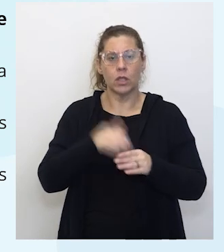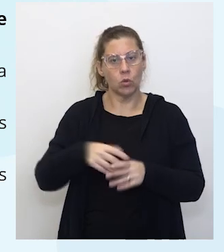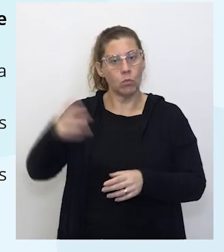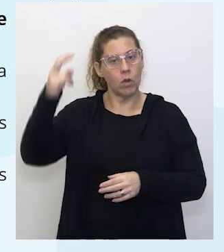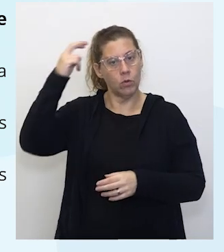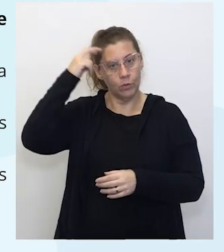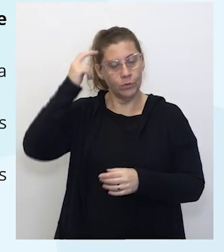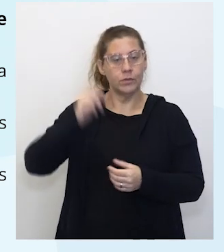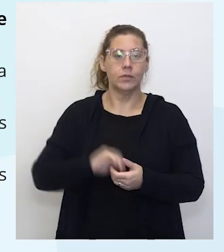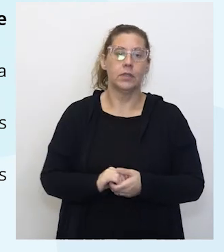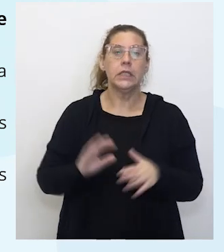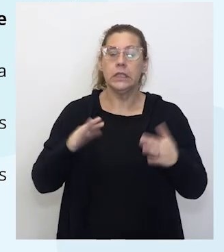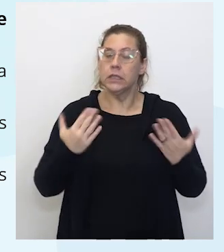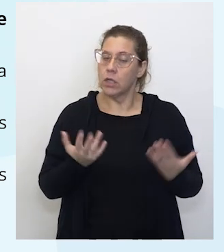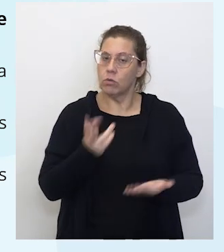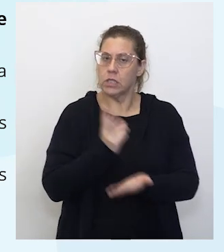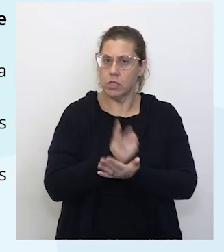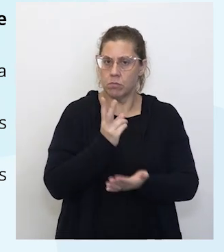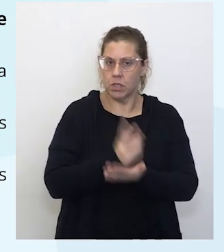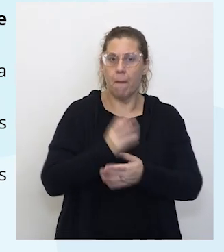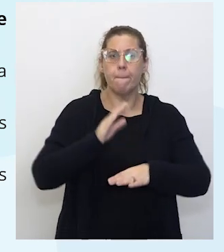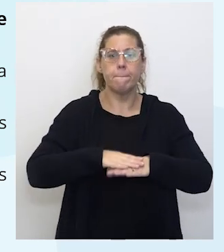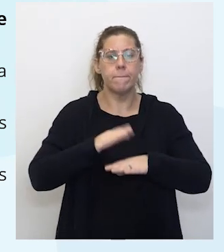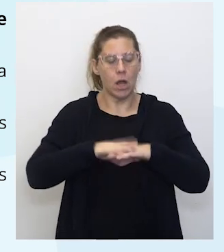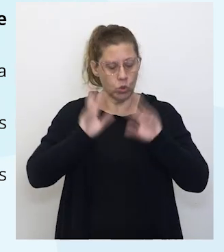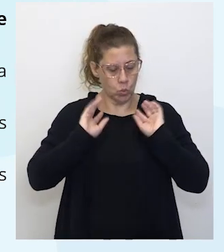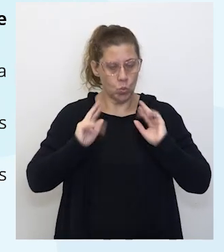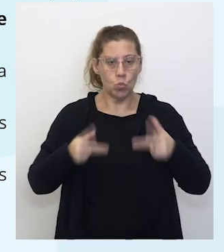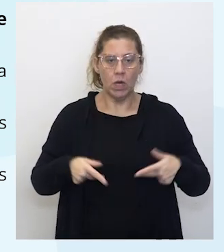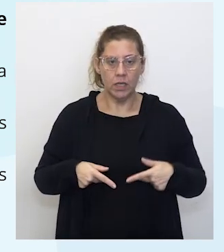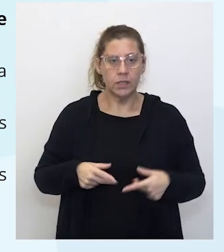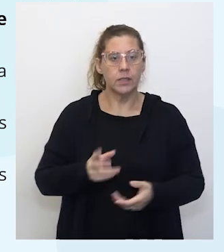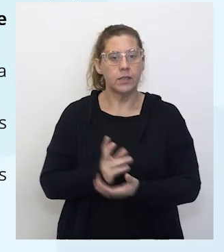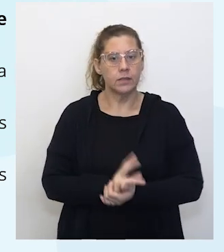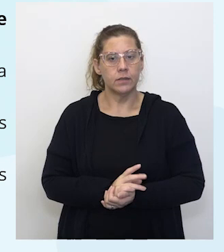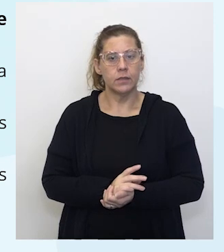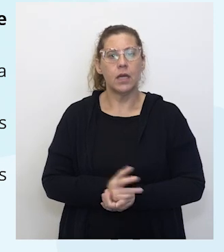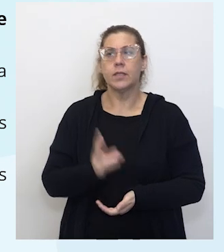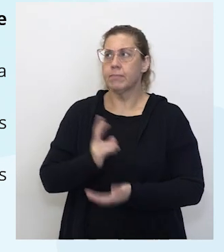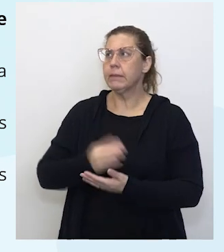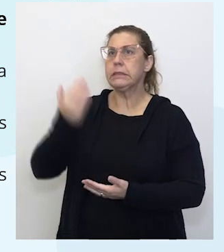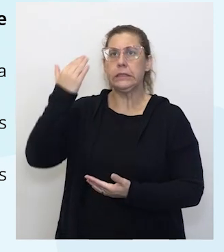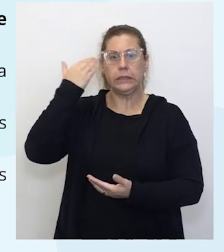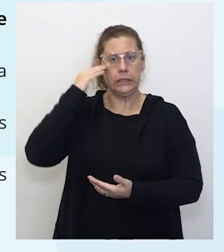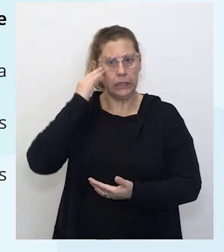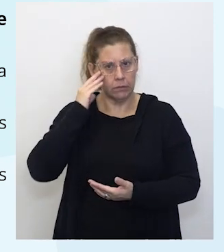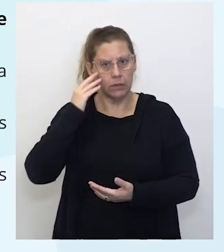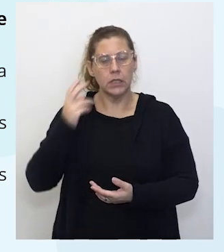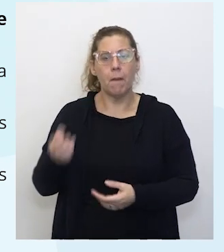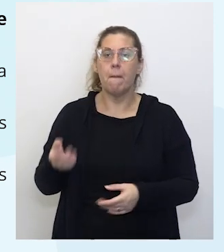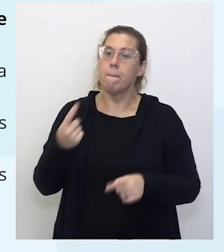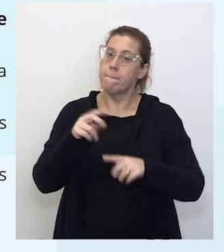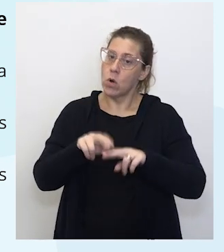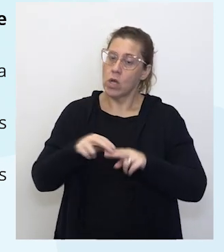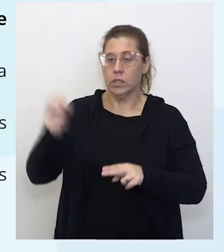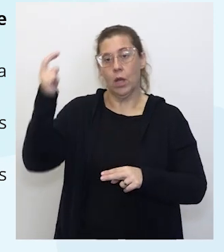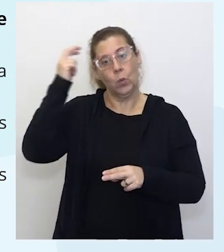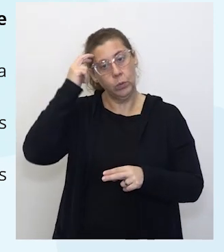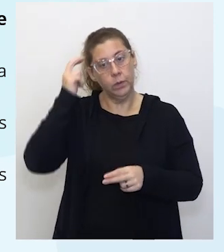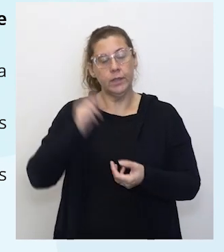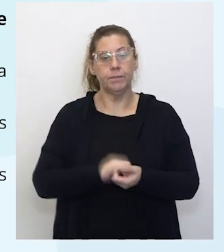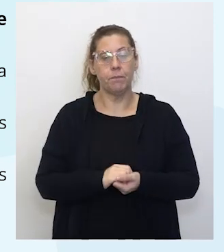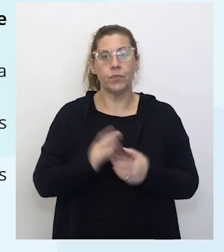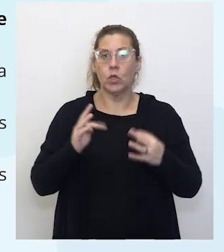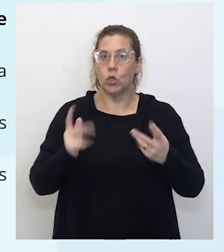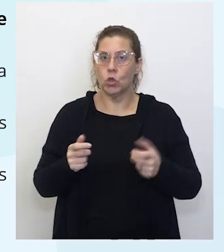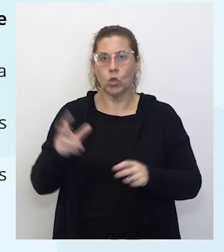cultura. Então, toda ação humana, né, é inteiramente interpretada pela cultura. E toda cultura